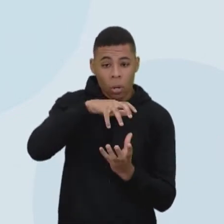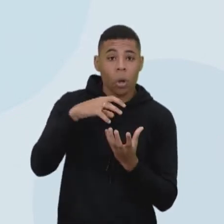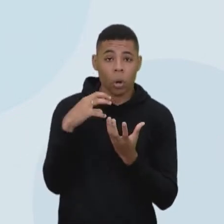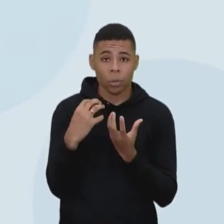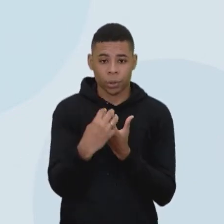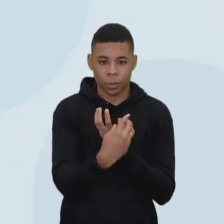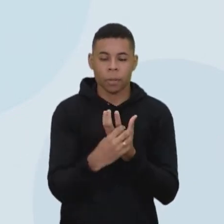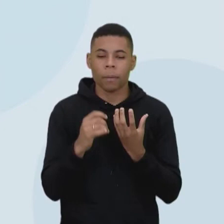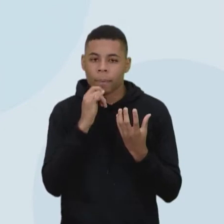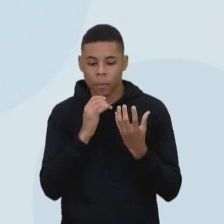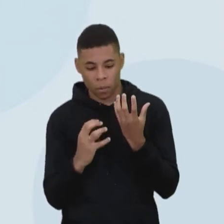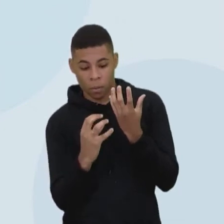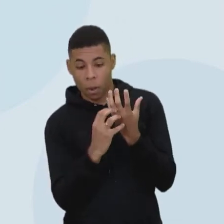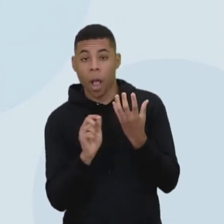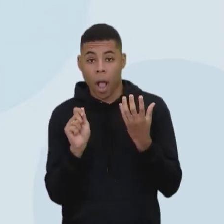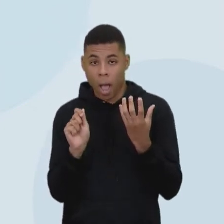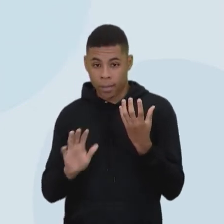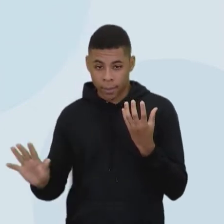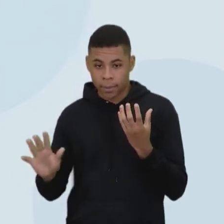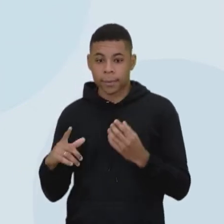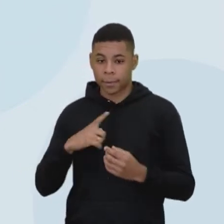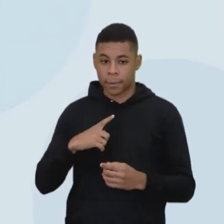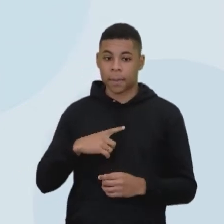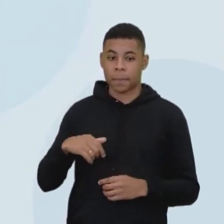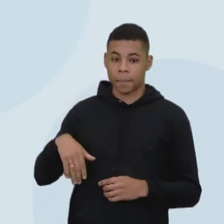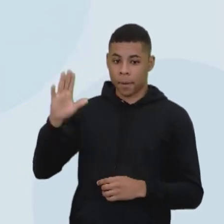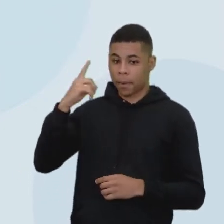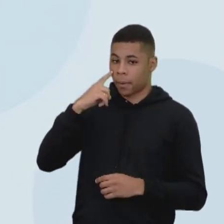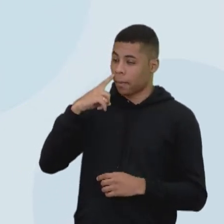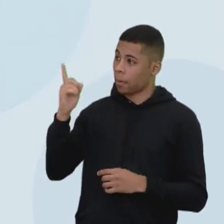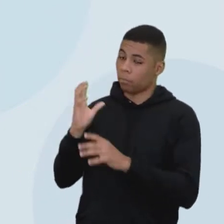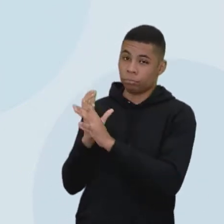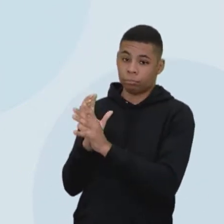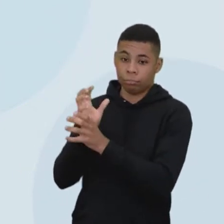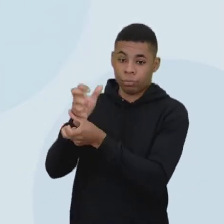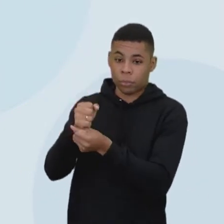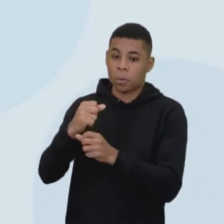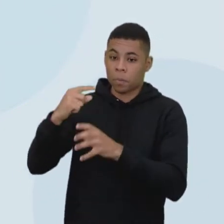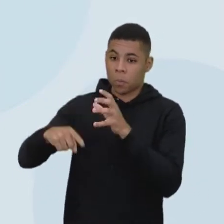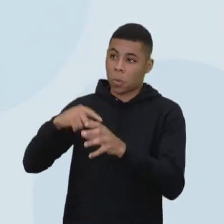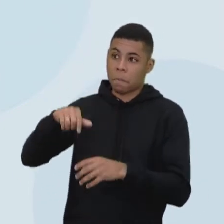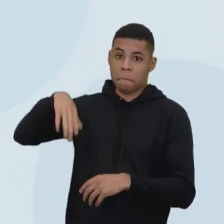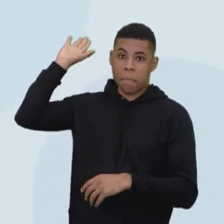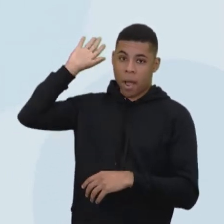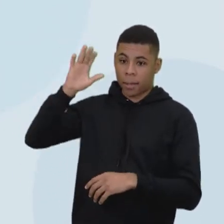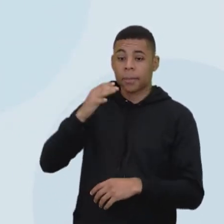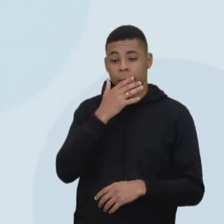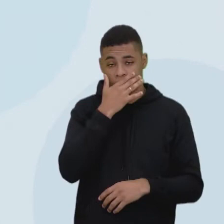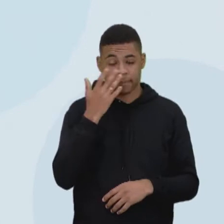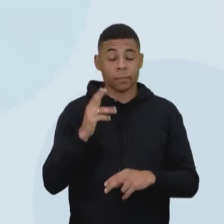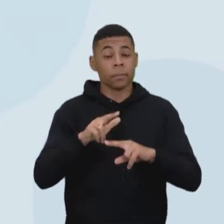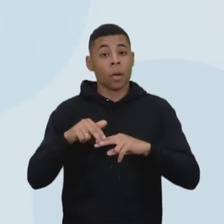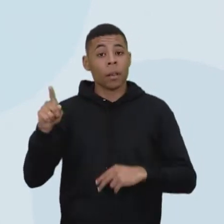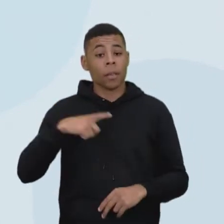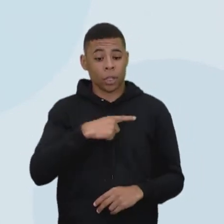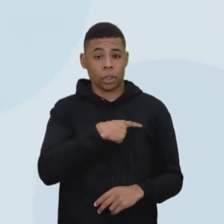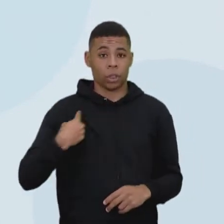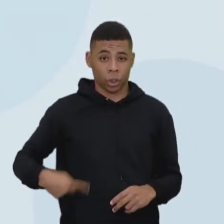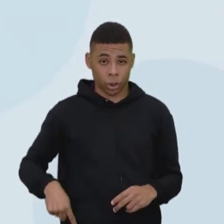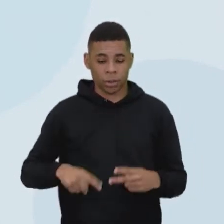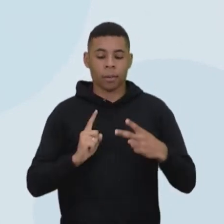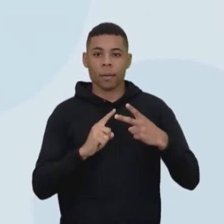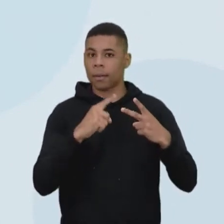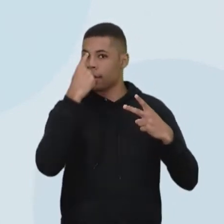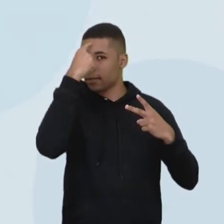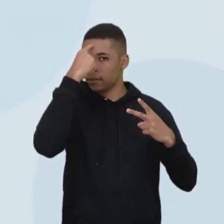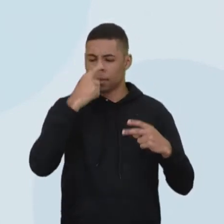né, tem aí a maior quantidade populacional, né, a população total do mundo, até porque nós temos lá China e